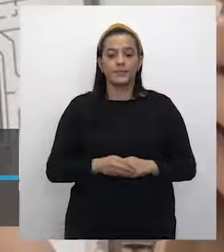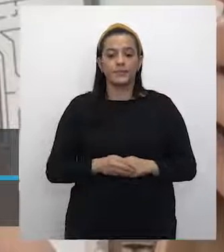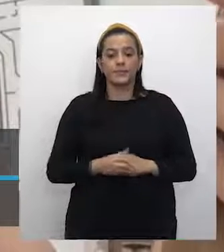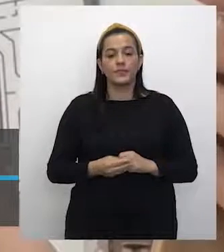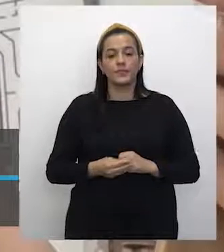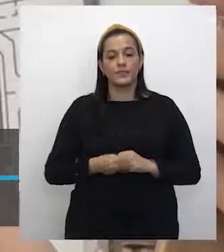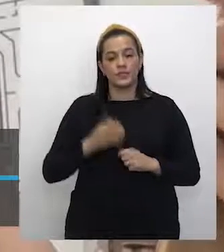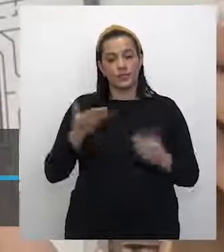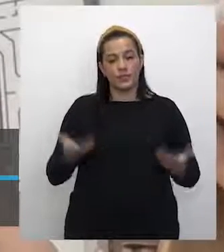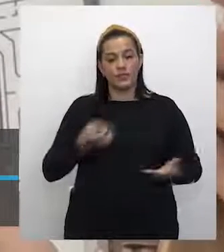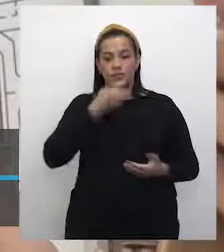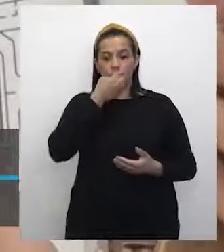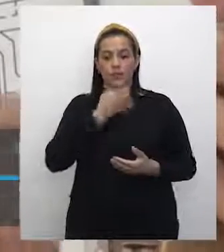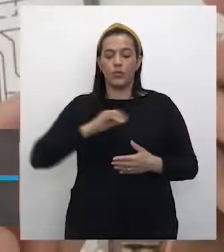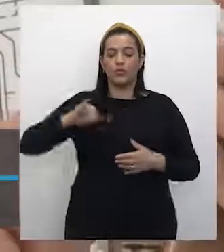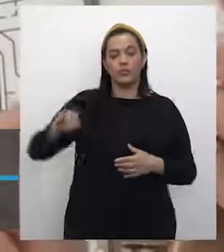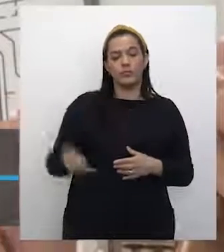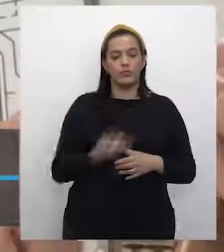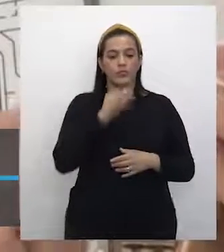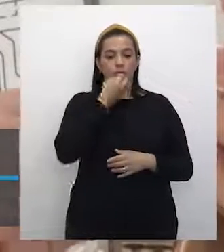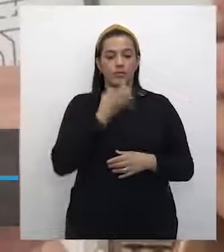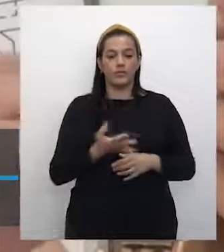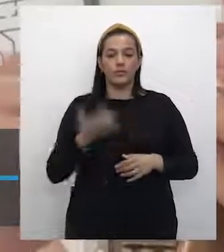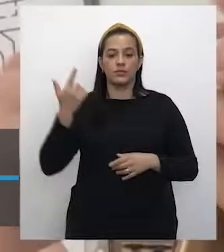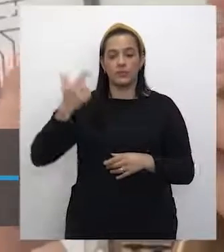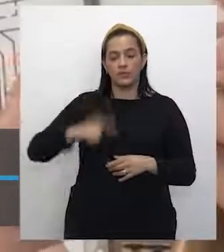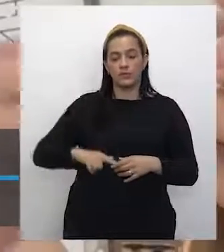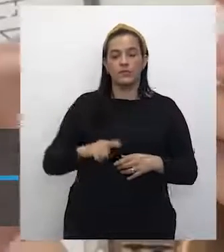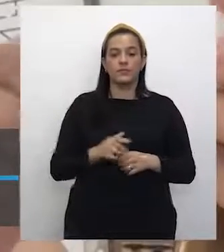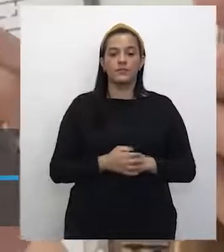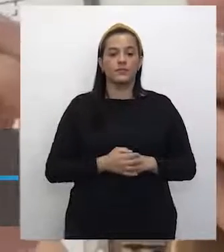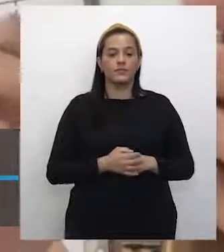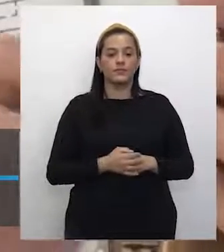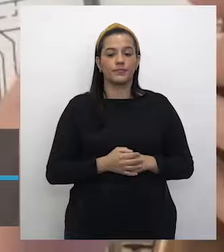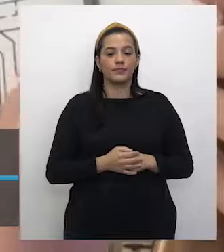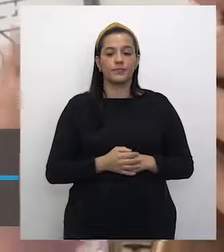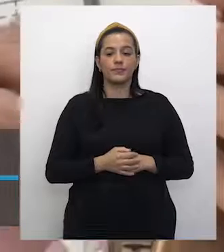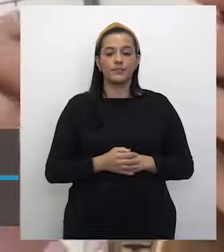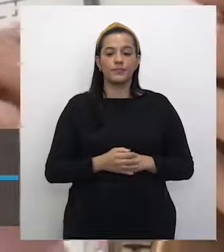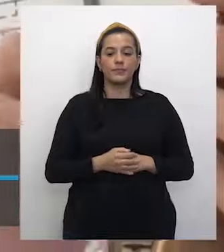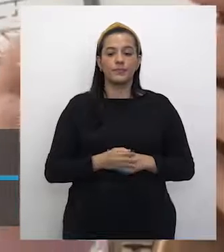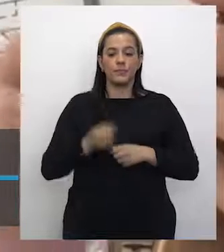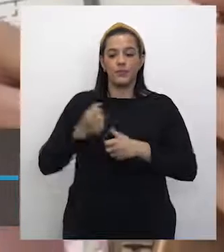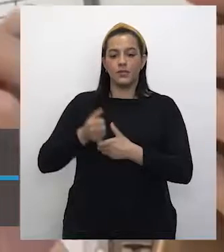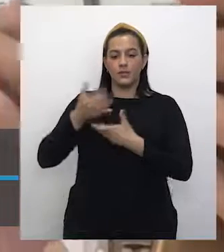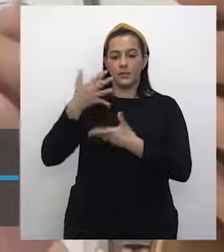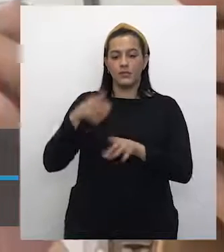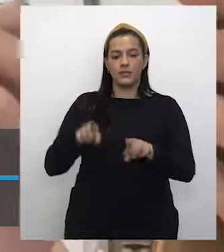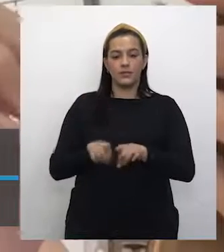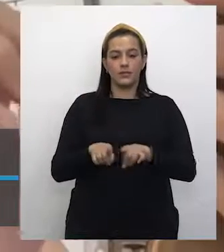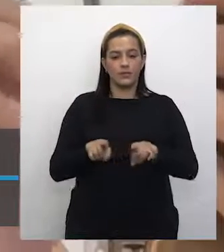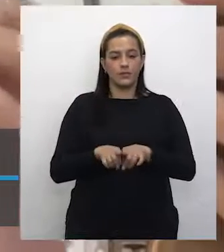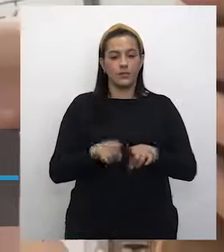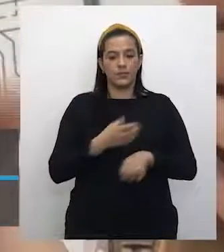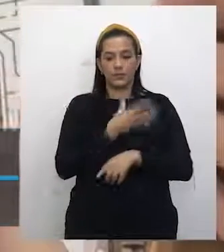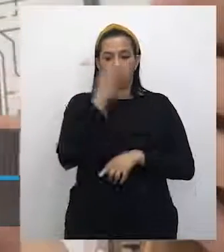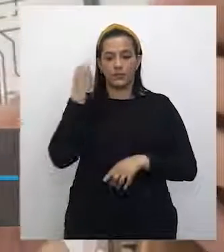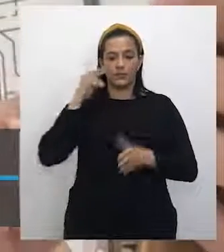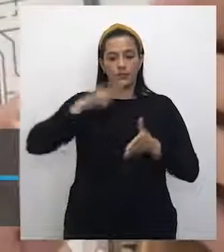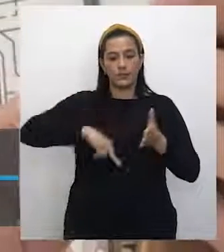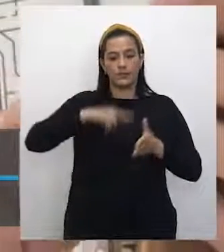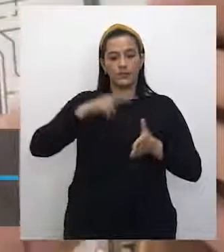gente, são vantagens, assim, maravilhosas, né? Tem mais uma interação aqui também, que eu esqueci de